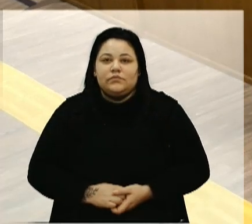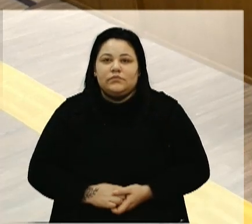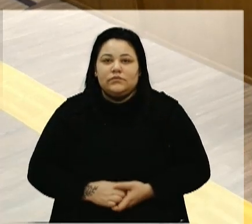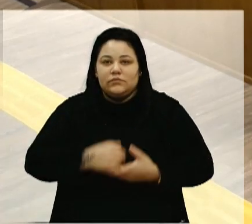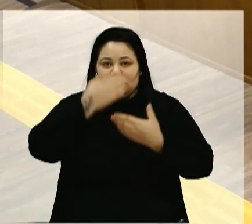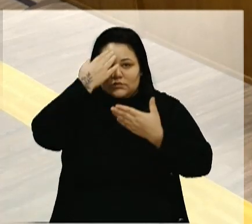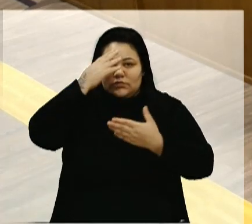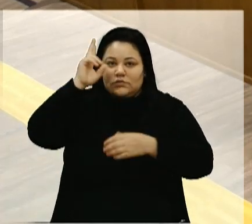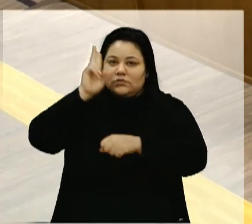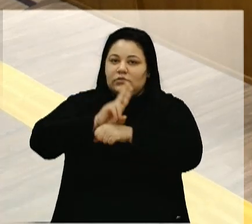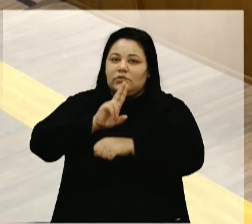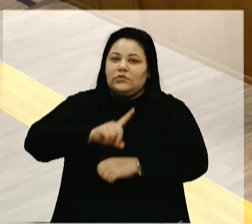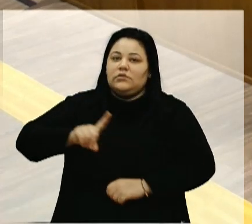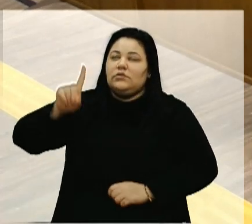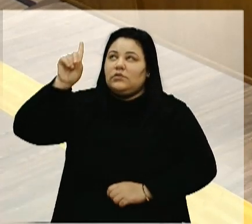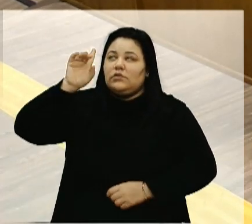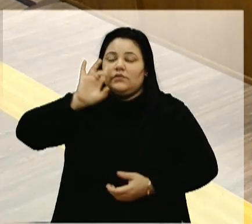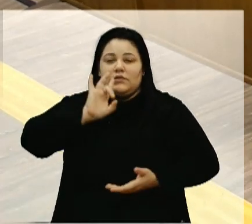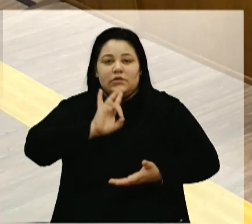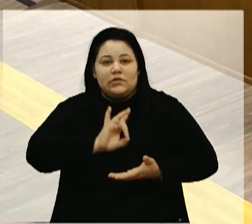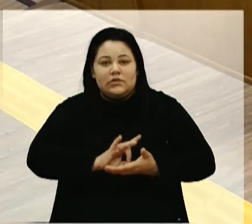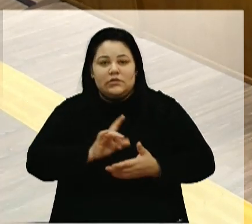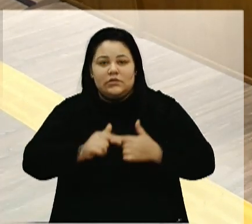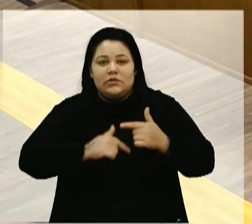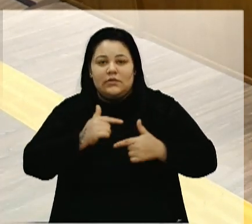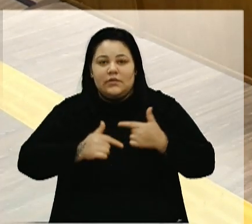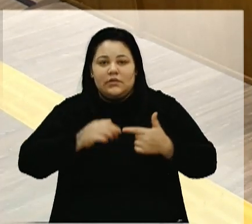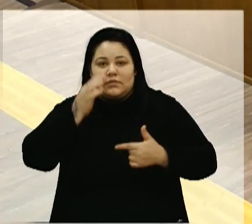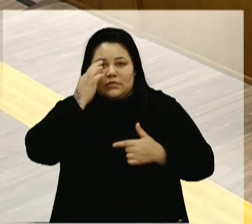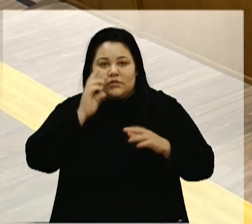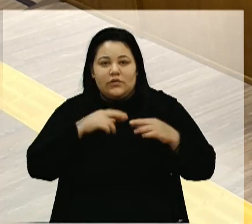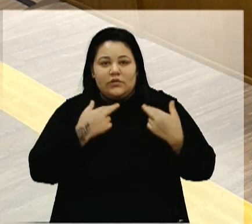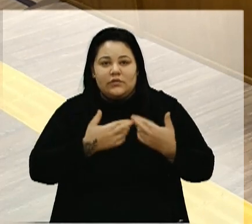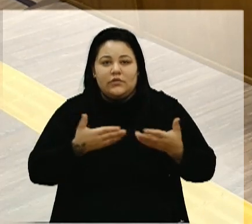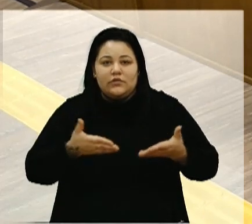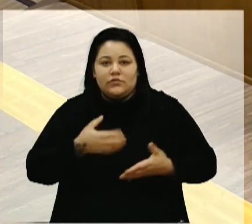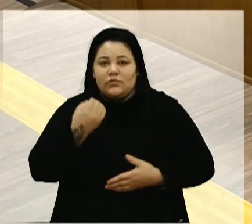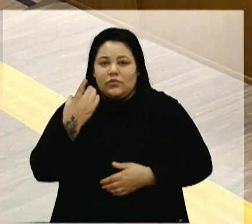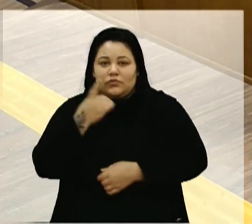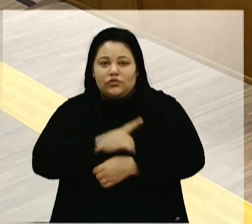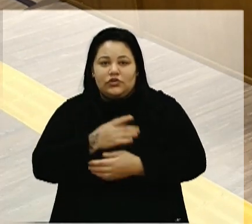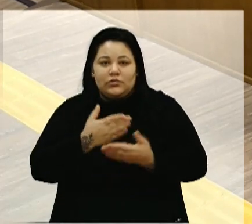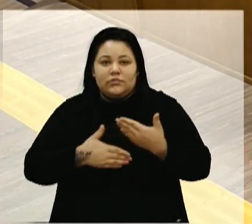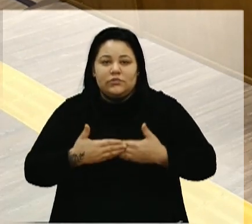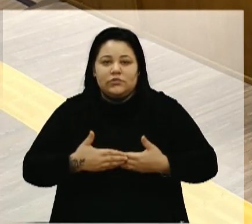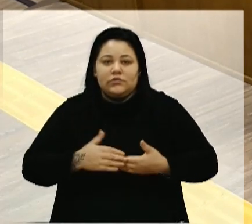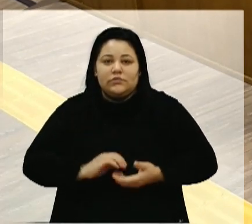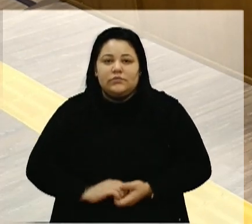Agradecendo a proteção de Deus, declaro encerrados os trabalhos da presente sessão. Um bom dia a todos.